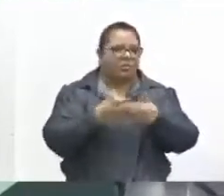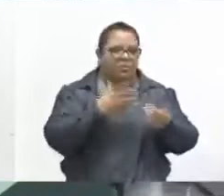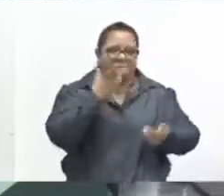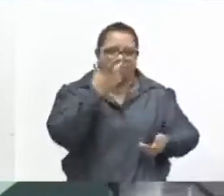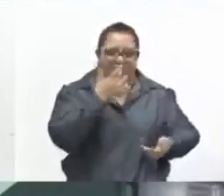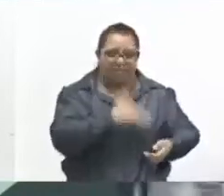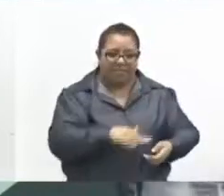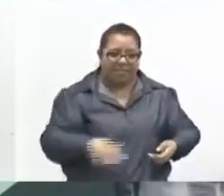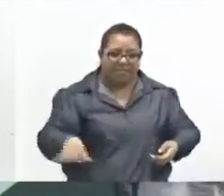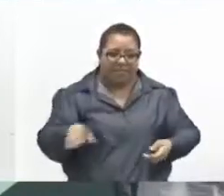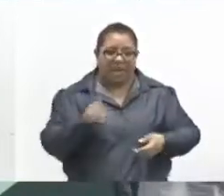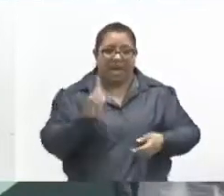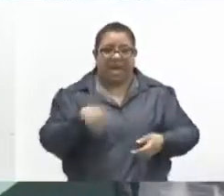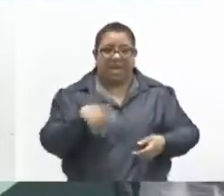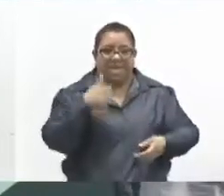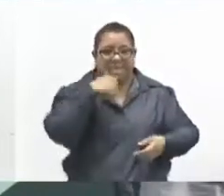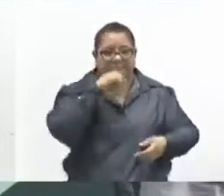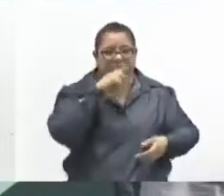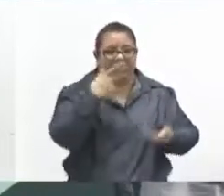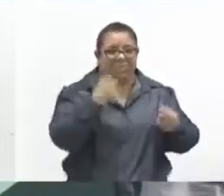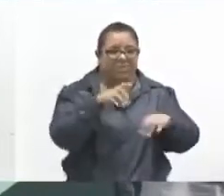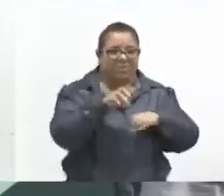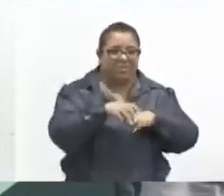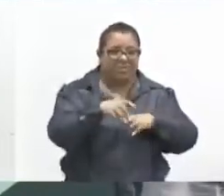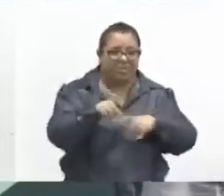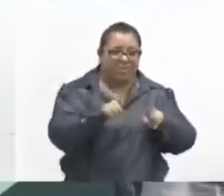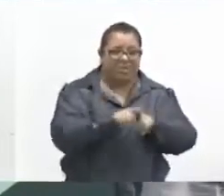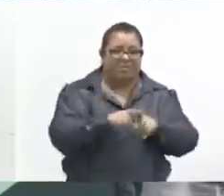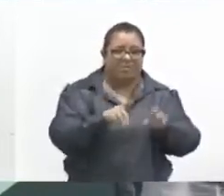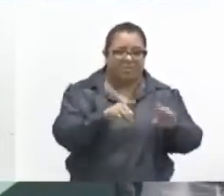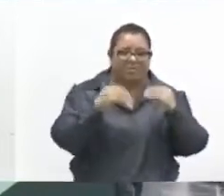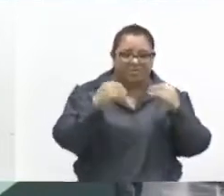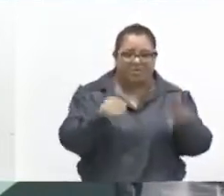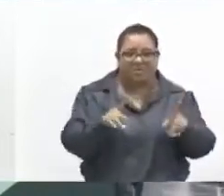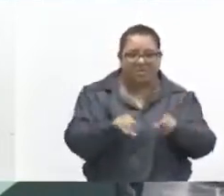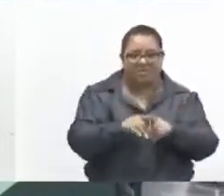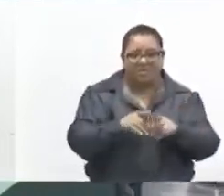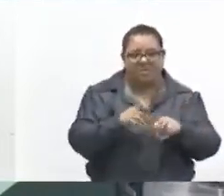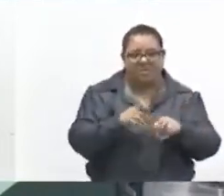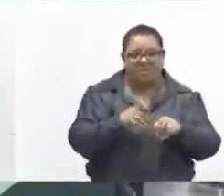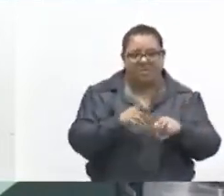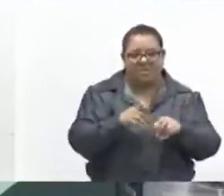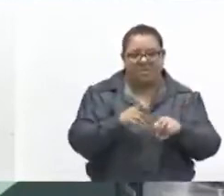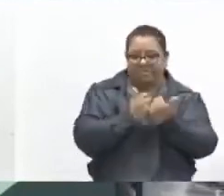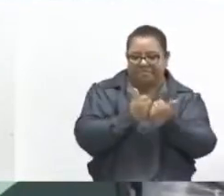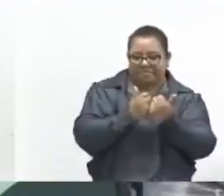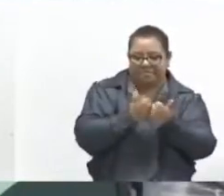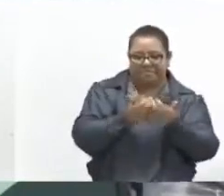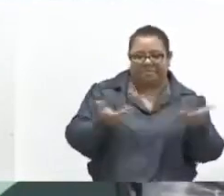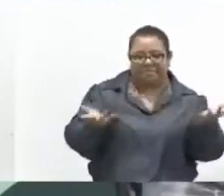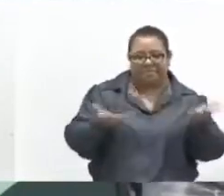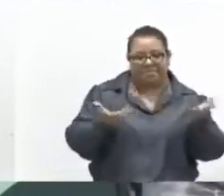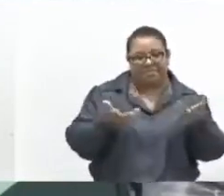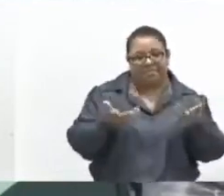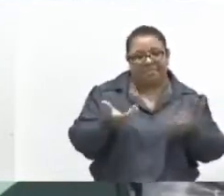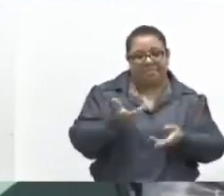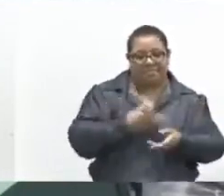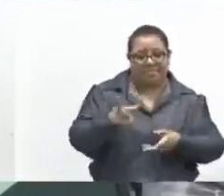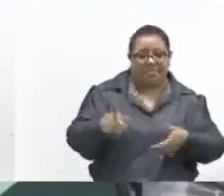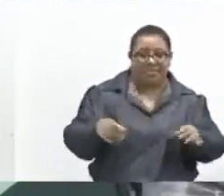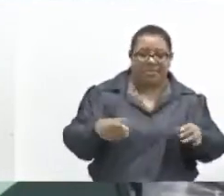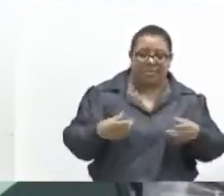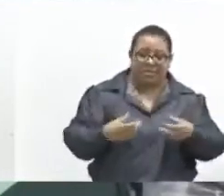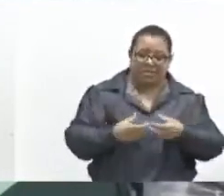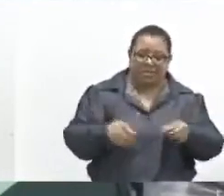a se formar. Né? Então, por isso que a gente sempre coloca essa questão também. E aí pode ser através de auxílio, mas que essa mãe, que é vulnerável, lembrando